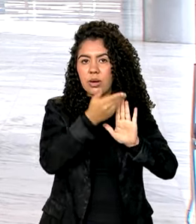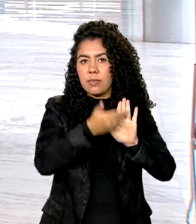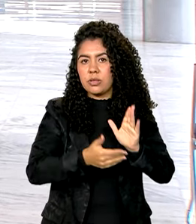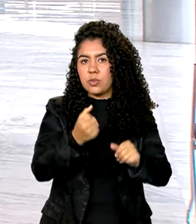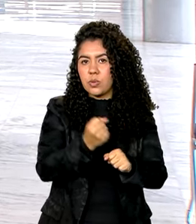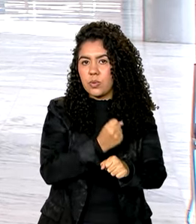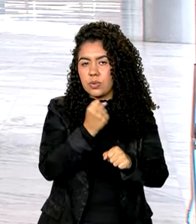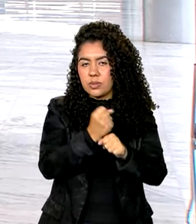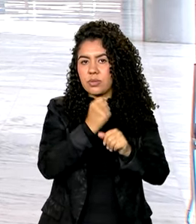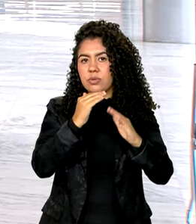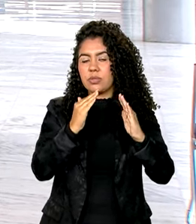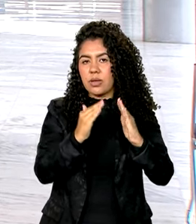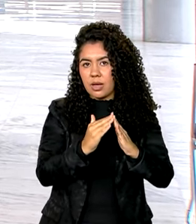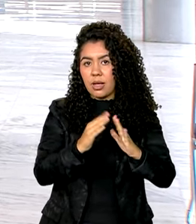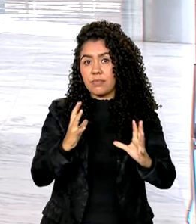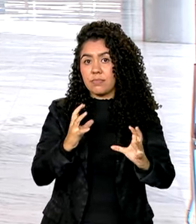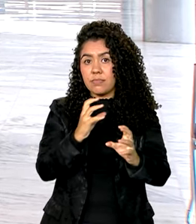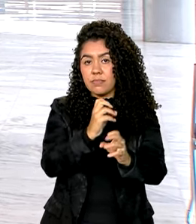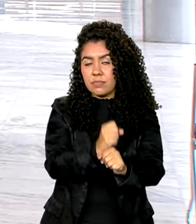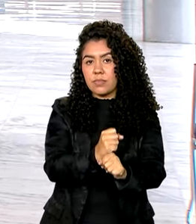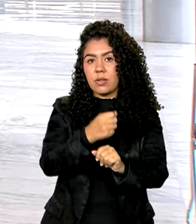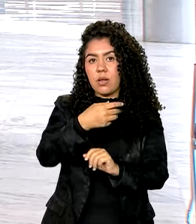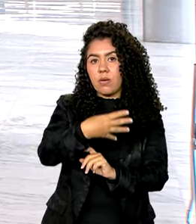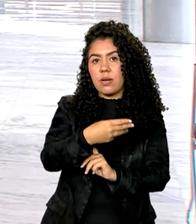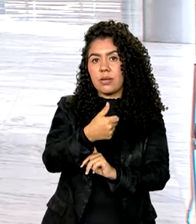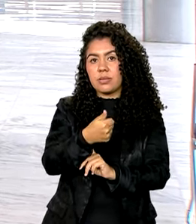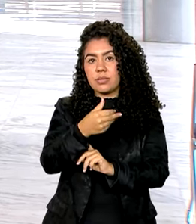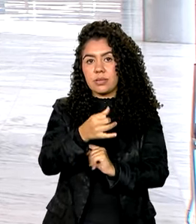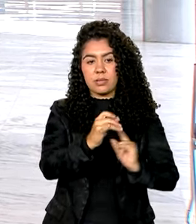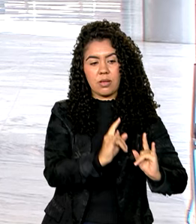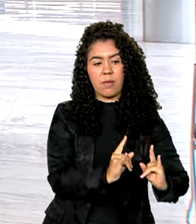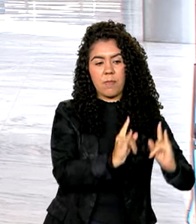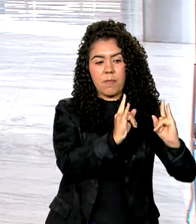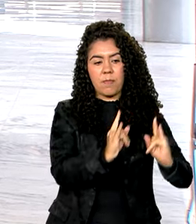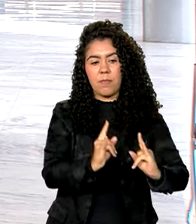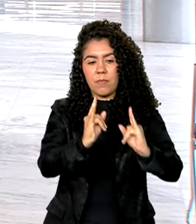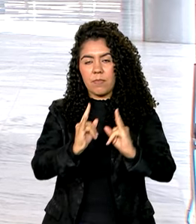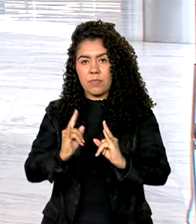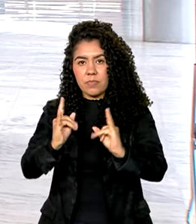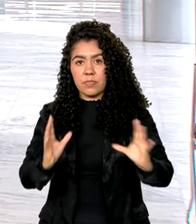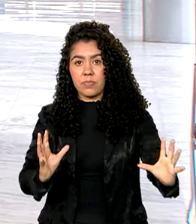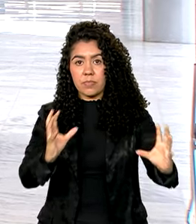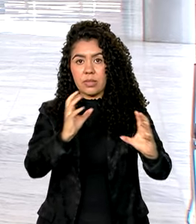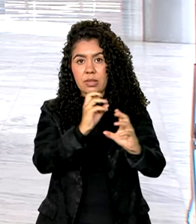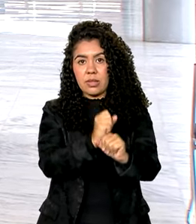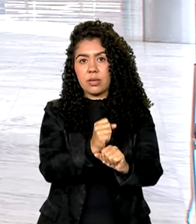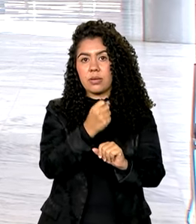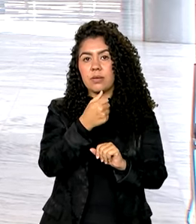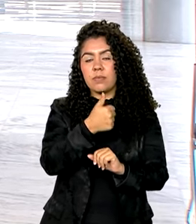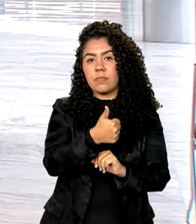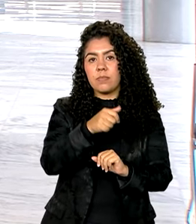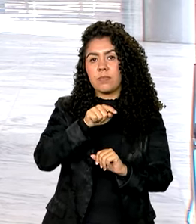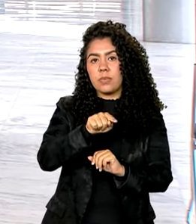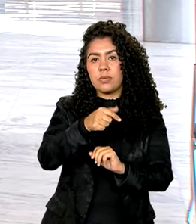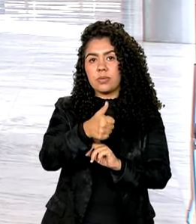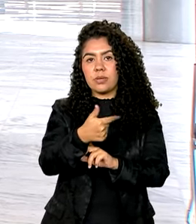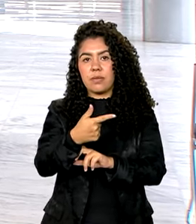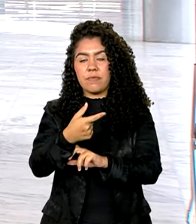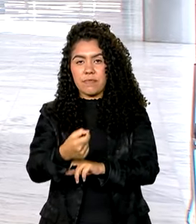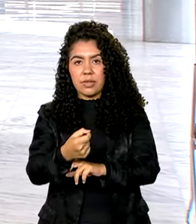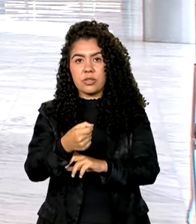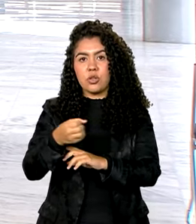Minha Vida. São 416 prédios, num total de 1.120 novos apartamentos do Minha Casa, Minha